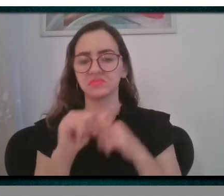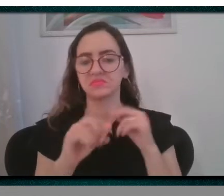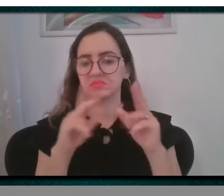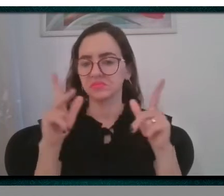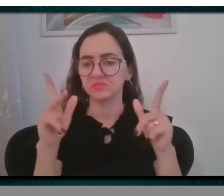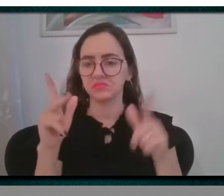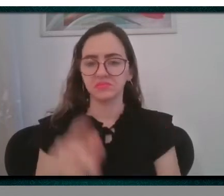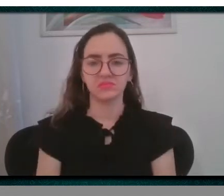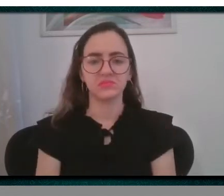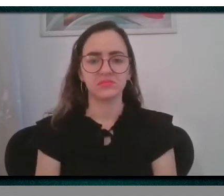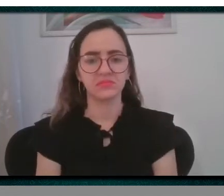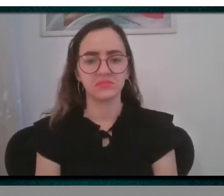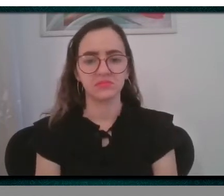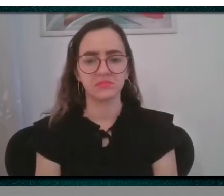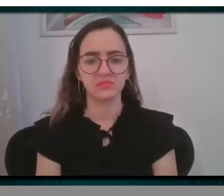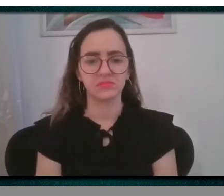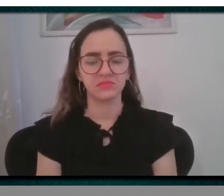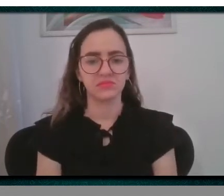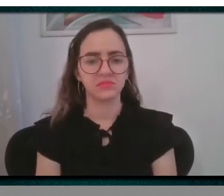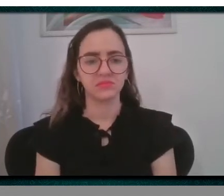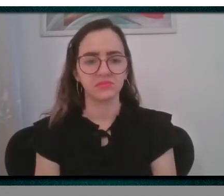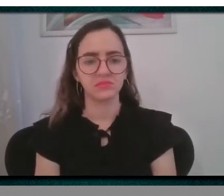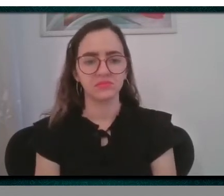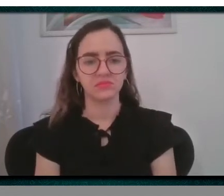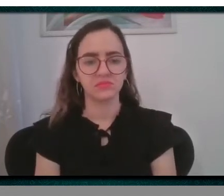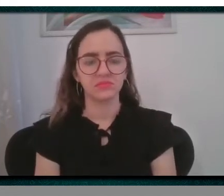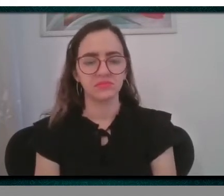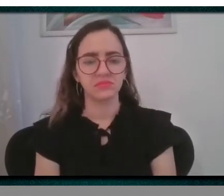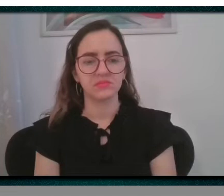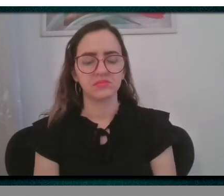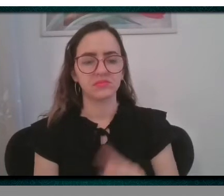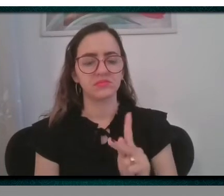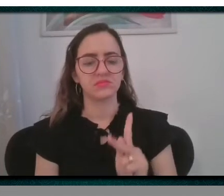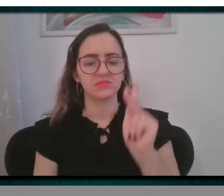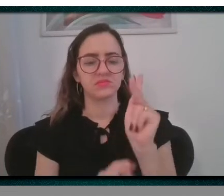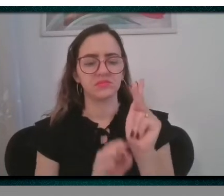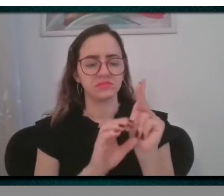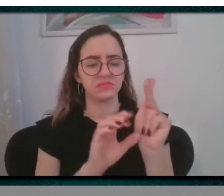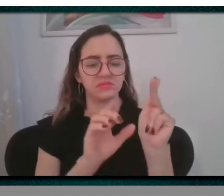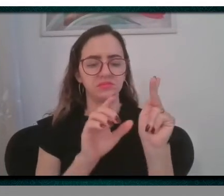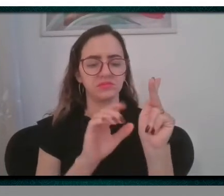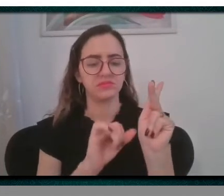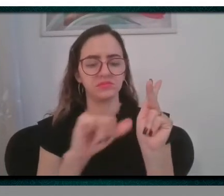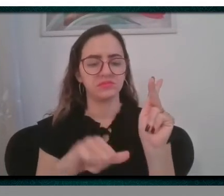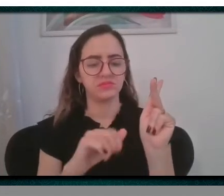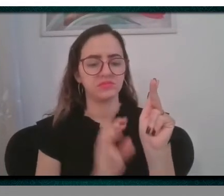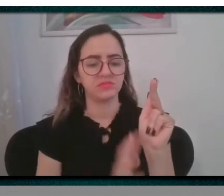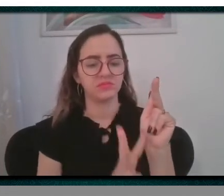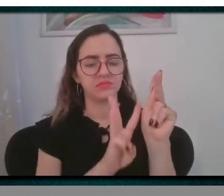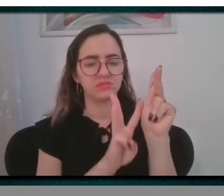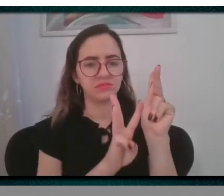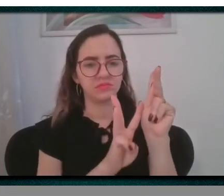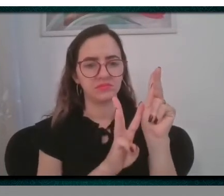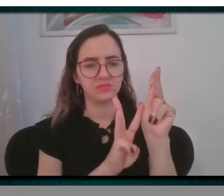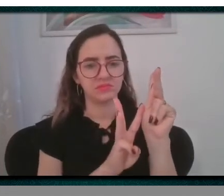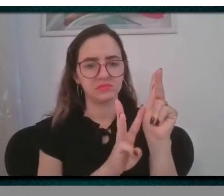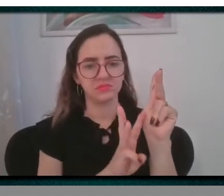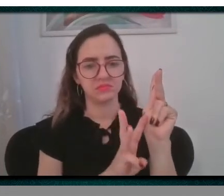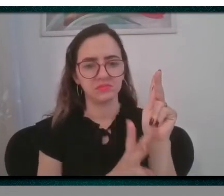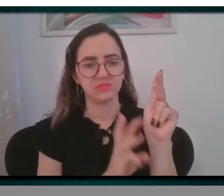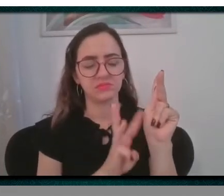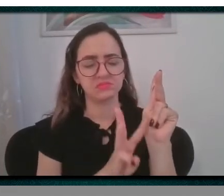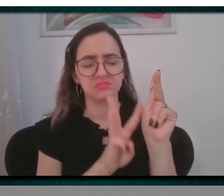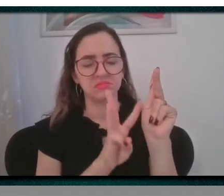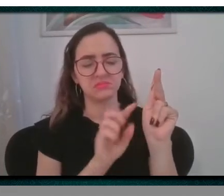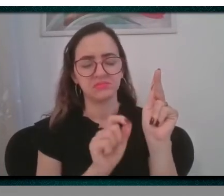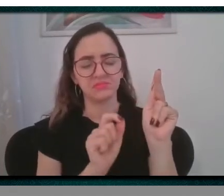ele começou a ser chamado de KW. E o W vem de water,